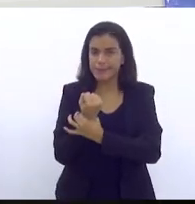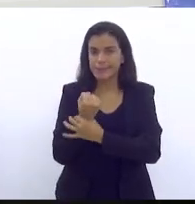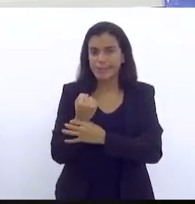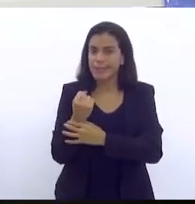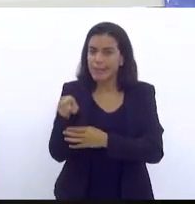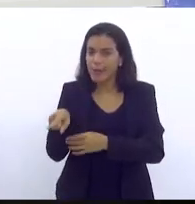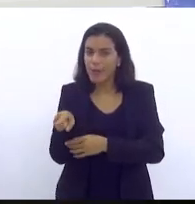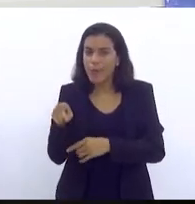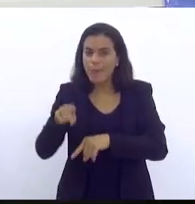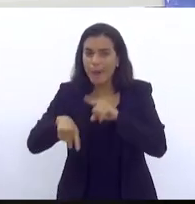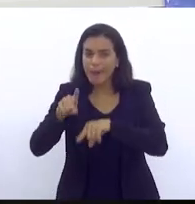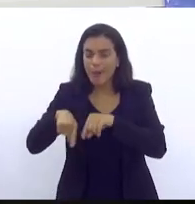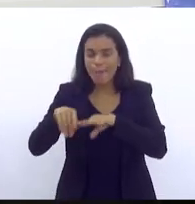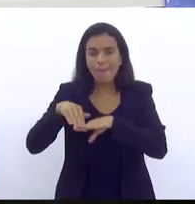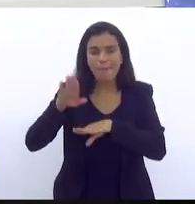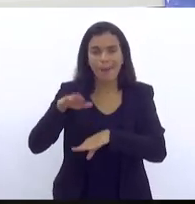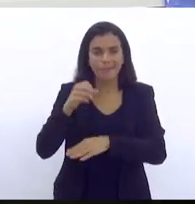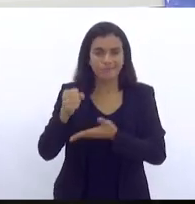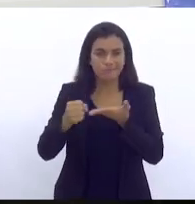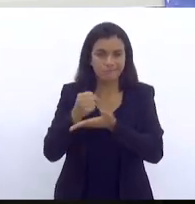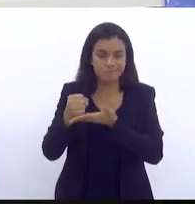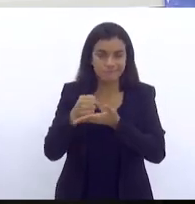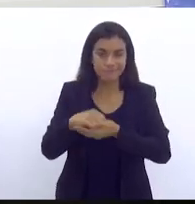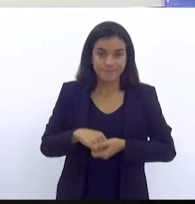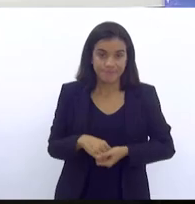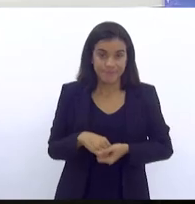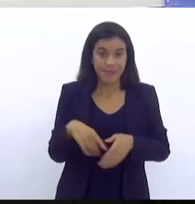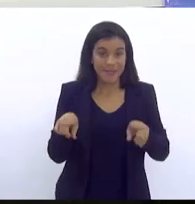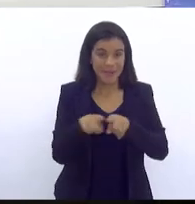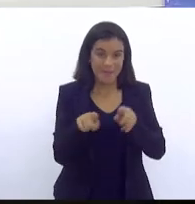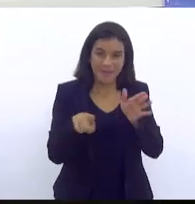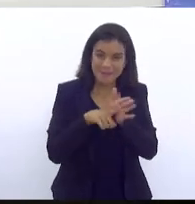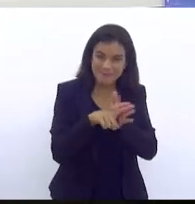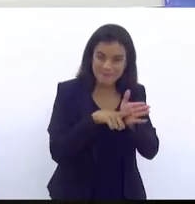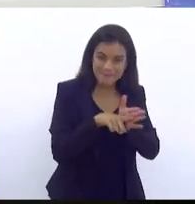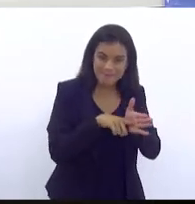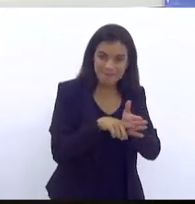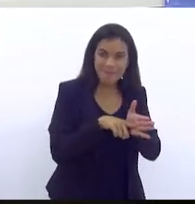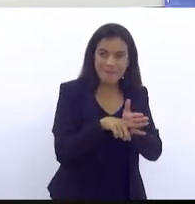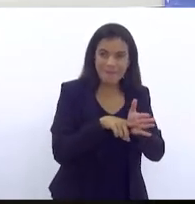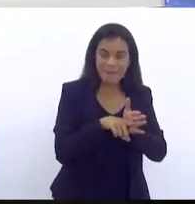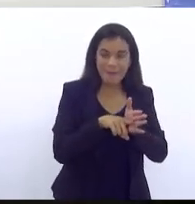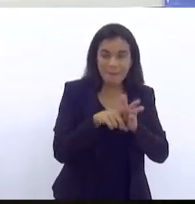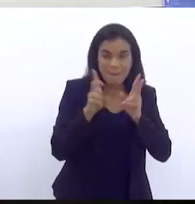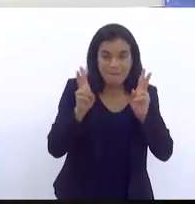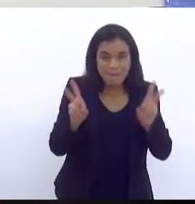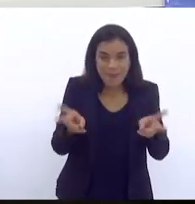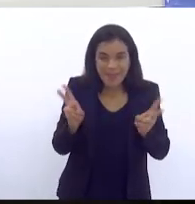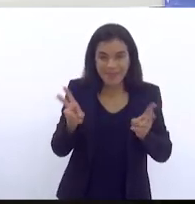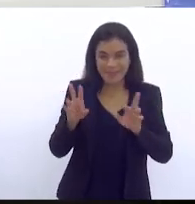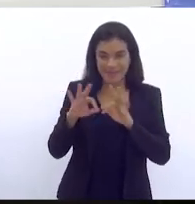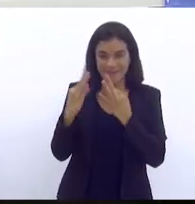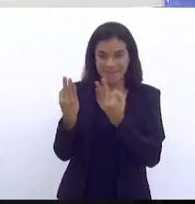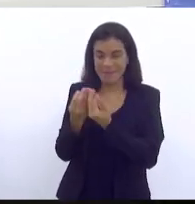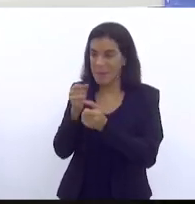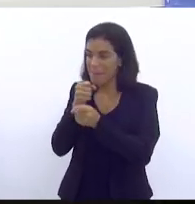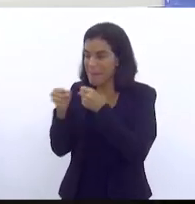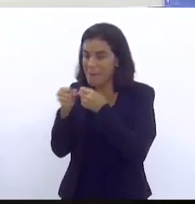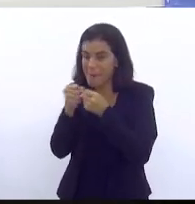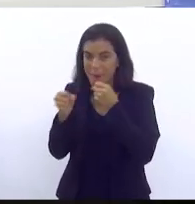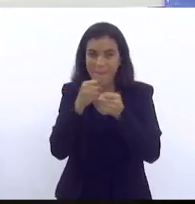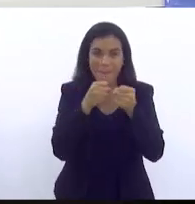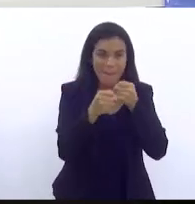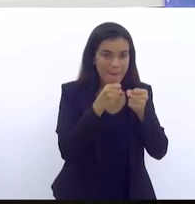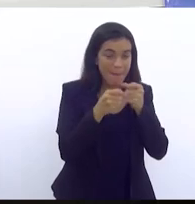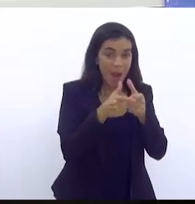mais básico necessário também nessa nossa pesquisa estamos essas mesmas famílias falaram em sua